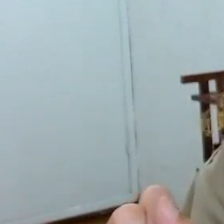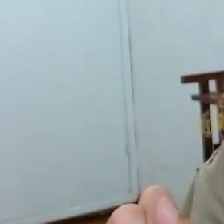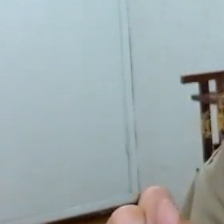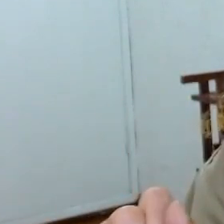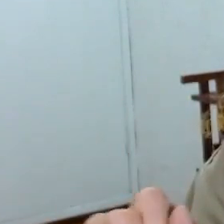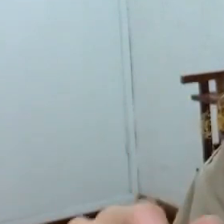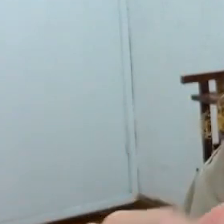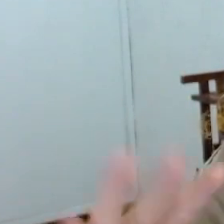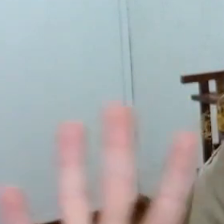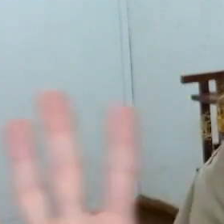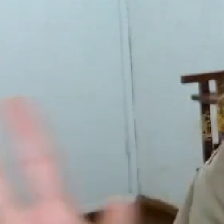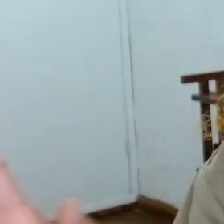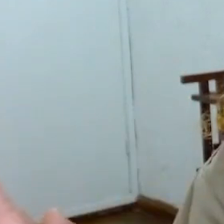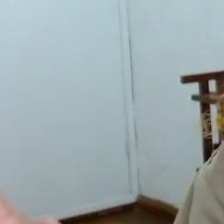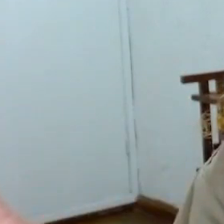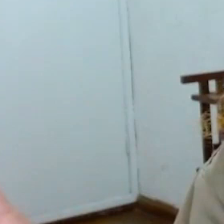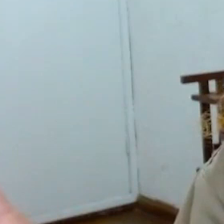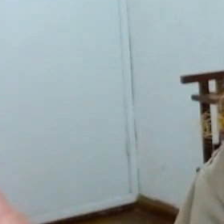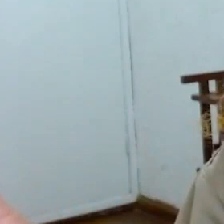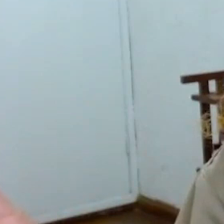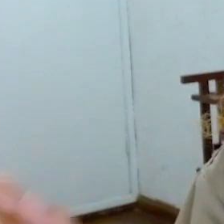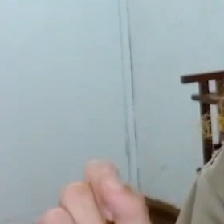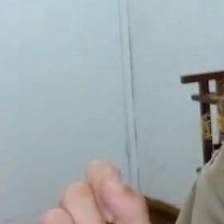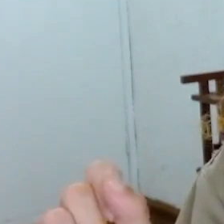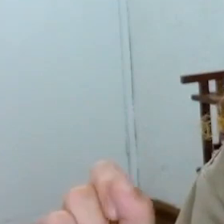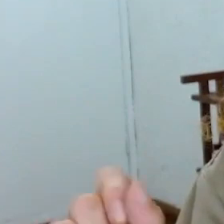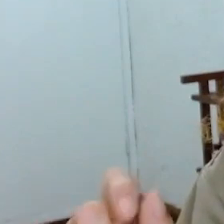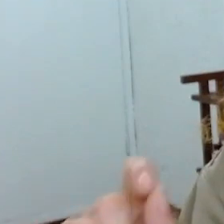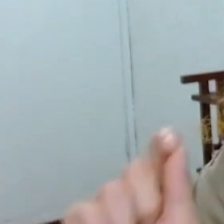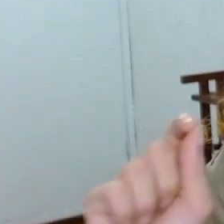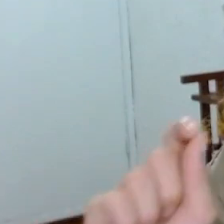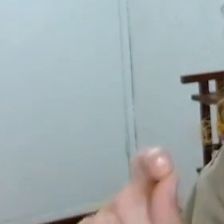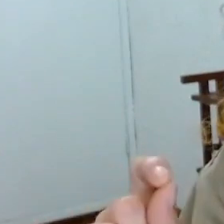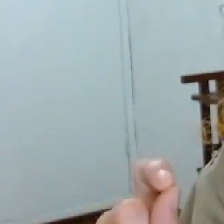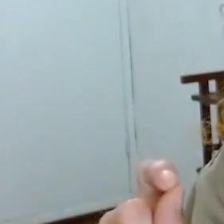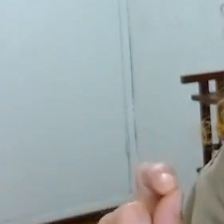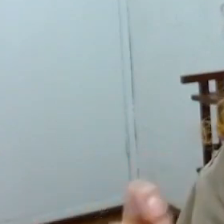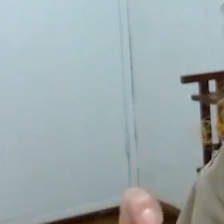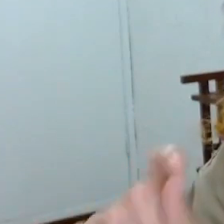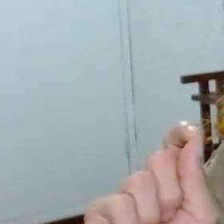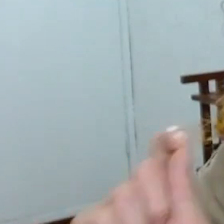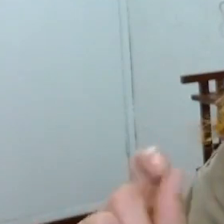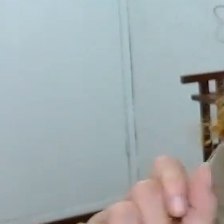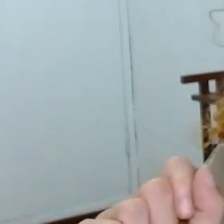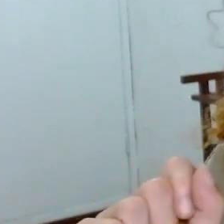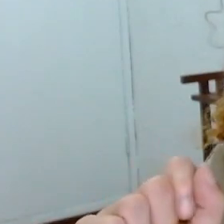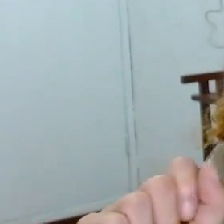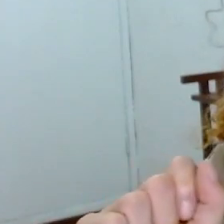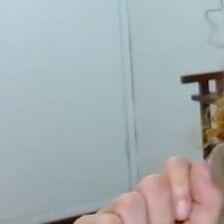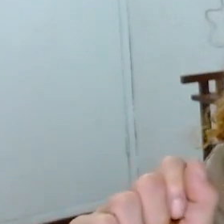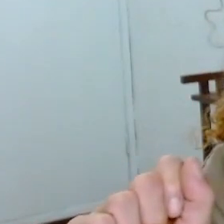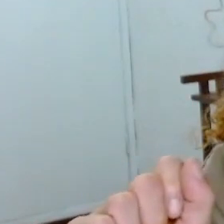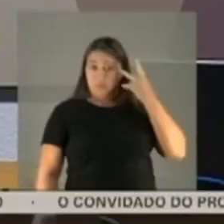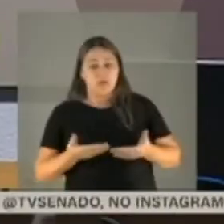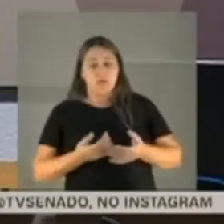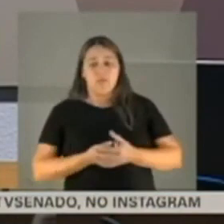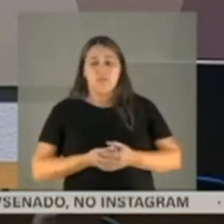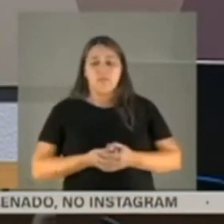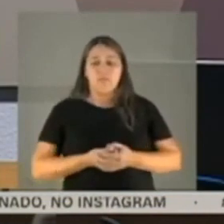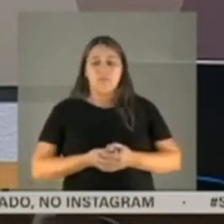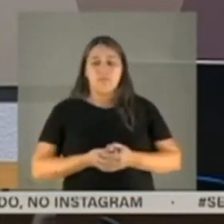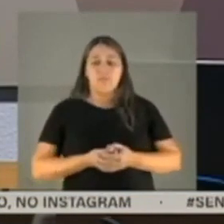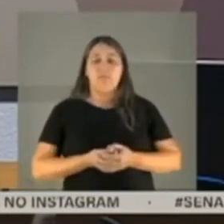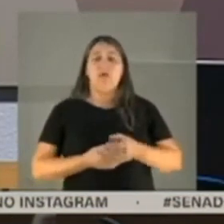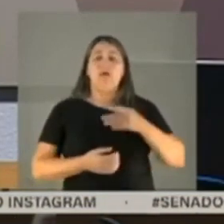Subprocuradoria-Geral da República disse que não viu crime em Bolsonaro ignorar a máscara e recebeu uma resposta dos senadores da CPI da pandemia. Que